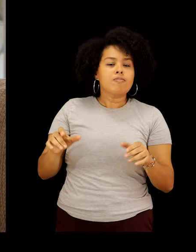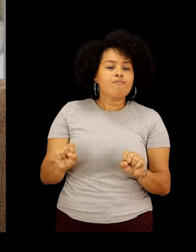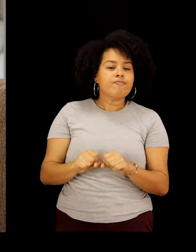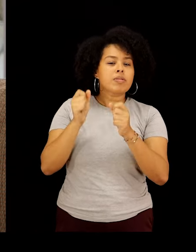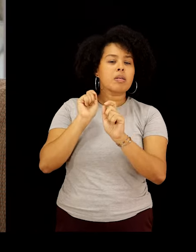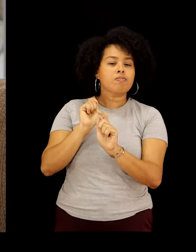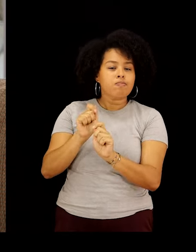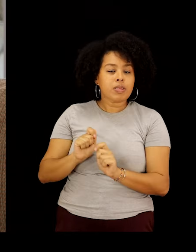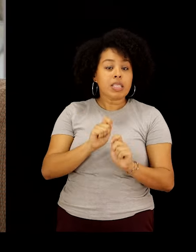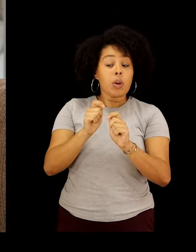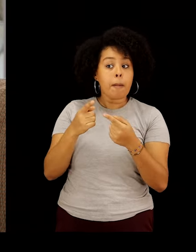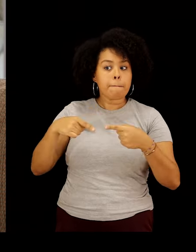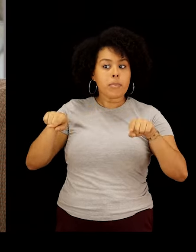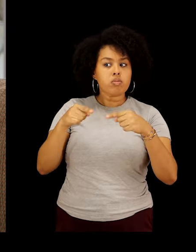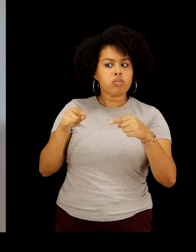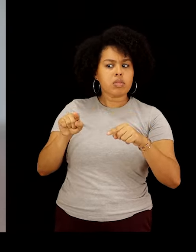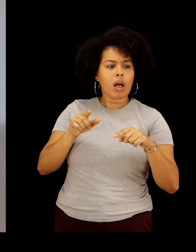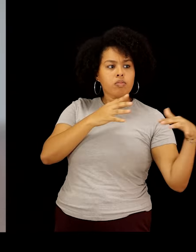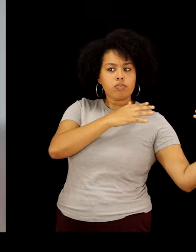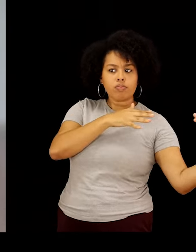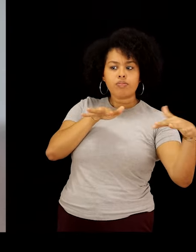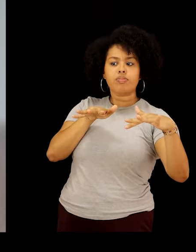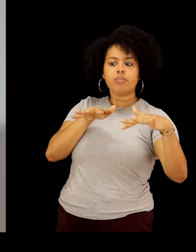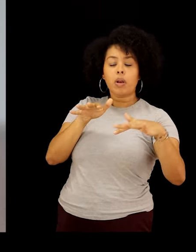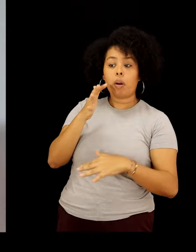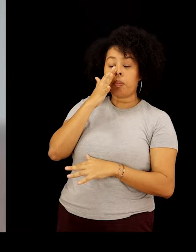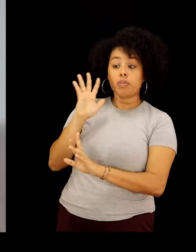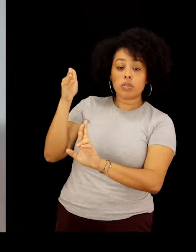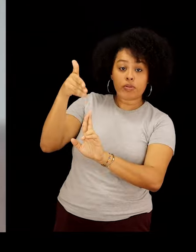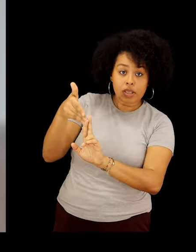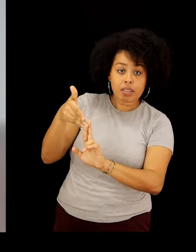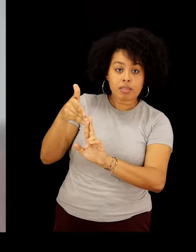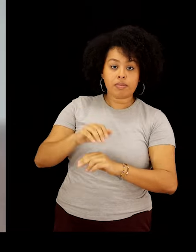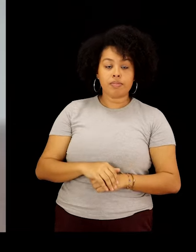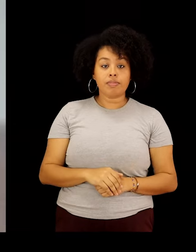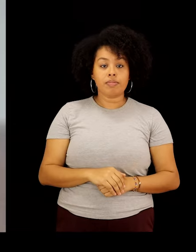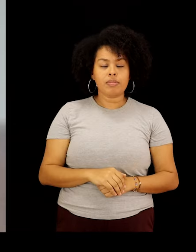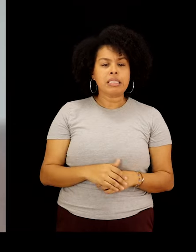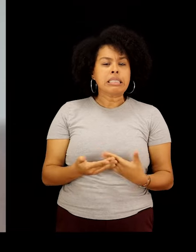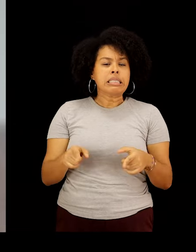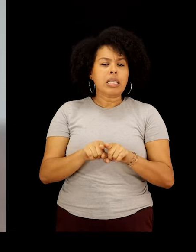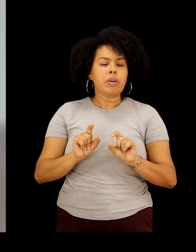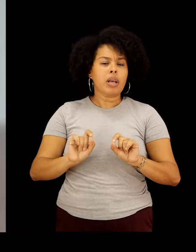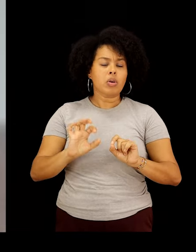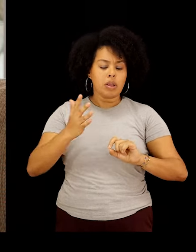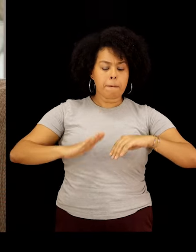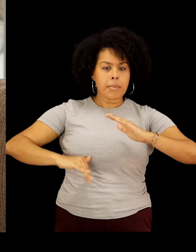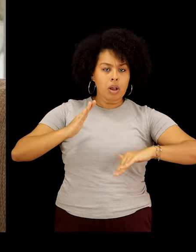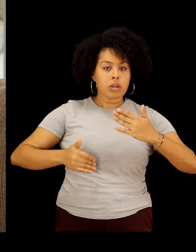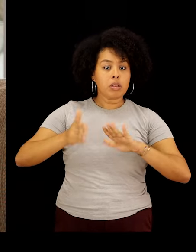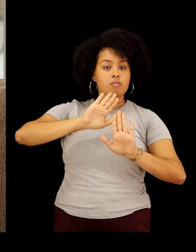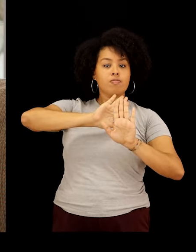chama... A música dele chama a atenção para a inspiração. E assim, essa coisa da percussão que